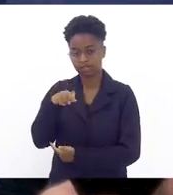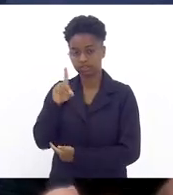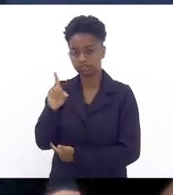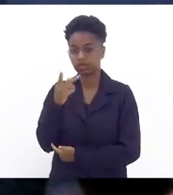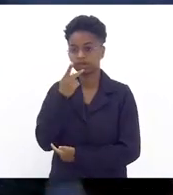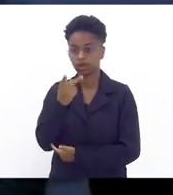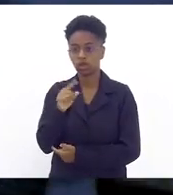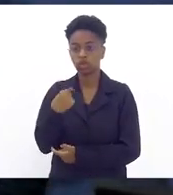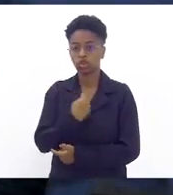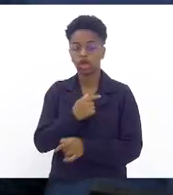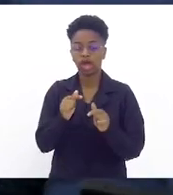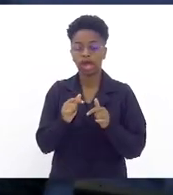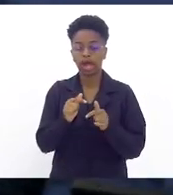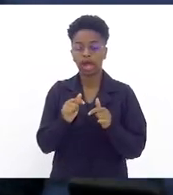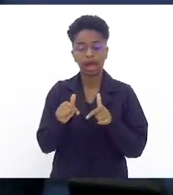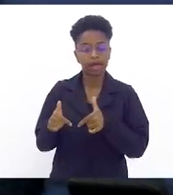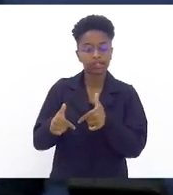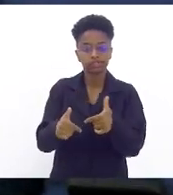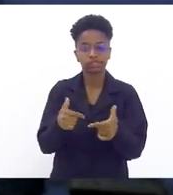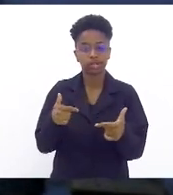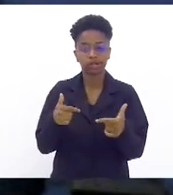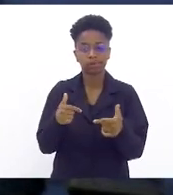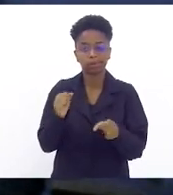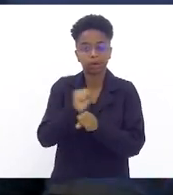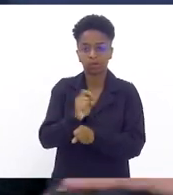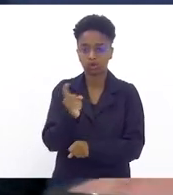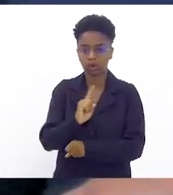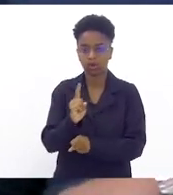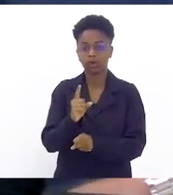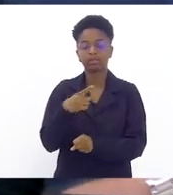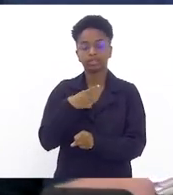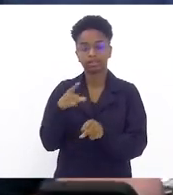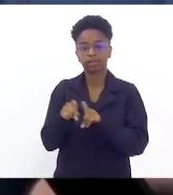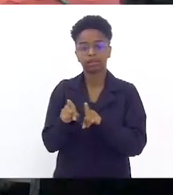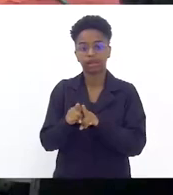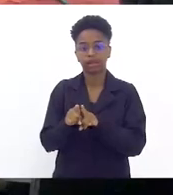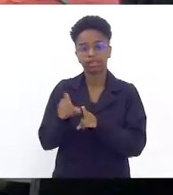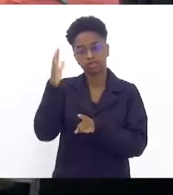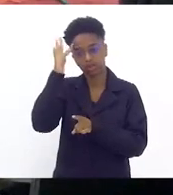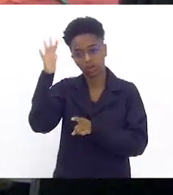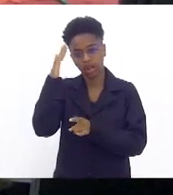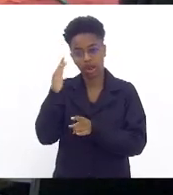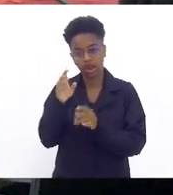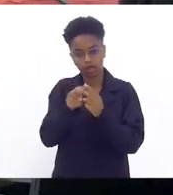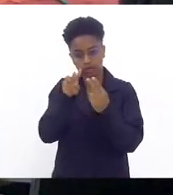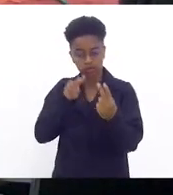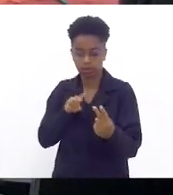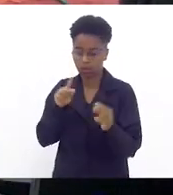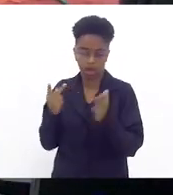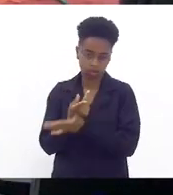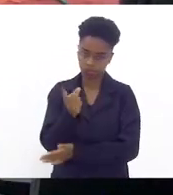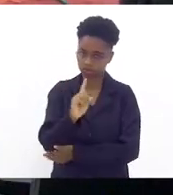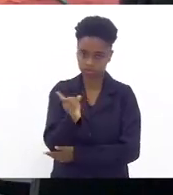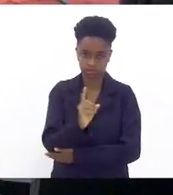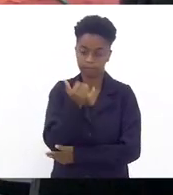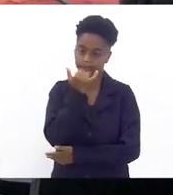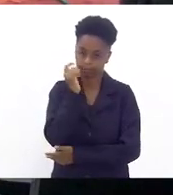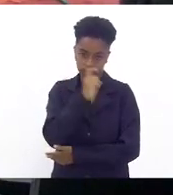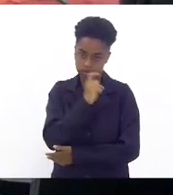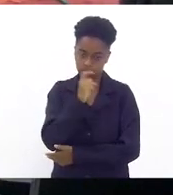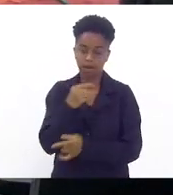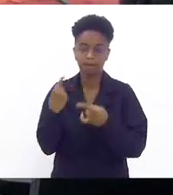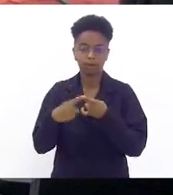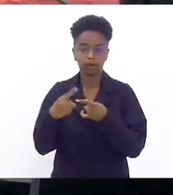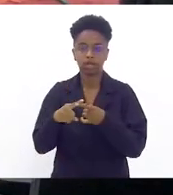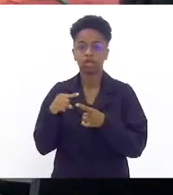as nossas atividades não foram interrompidas e que a gente estava tendo atividades teóricas de forma online Isso não está acontecendo as nossas atividades